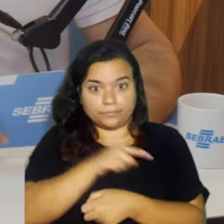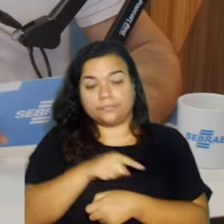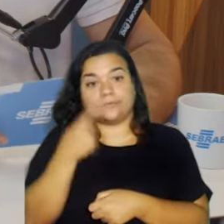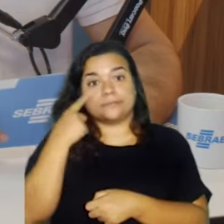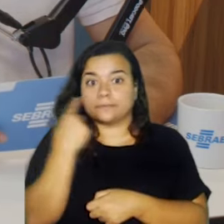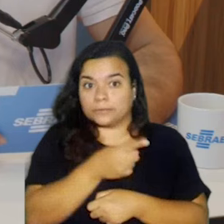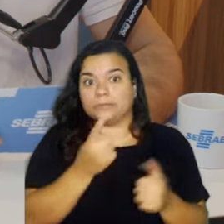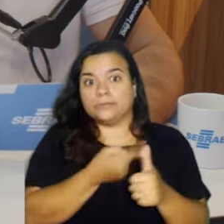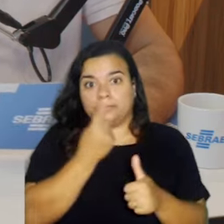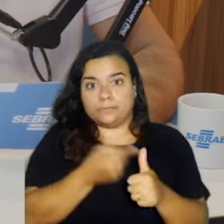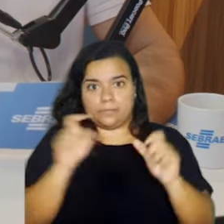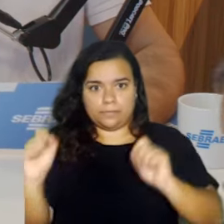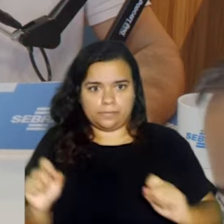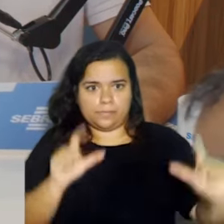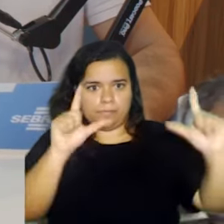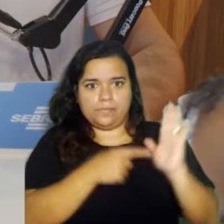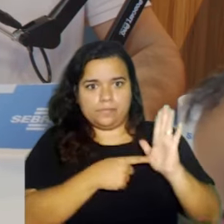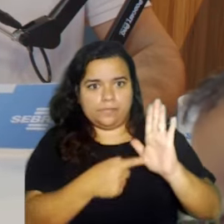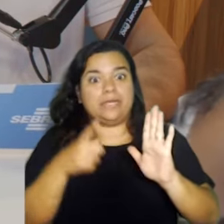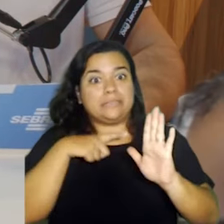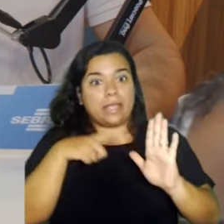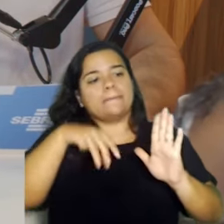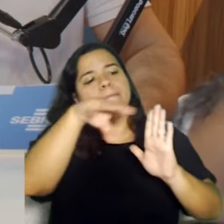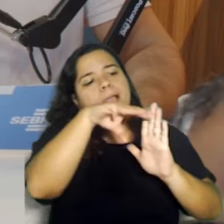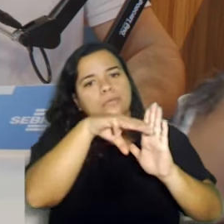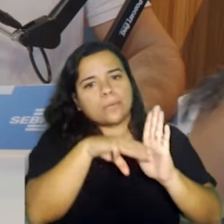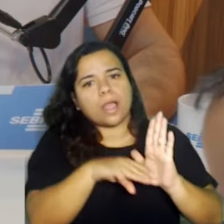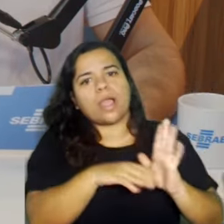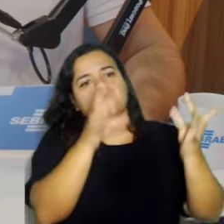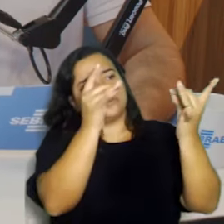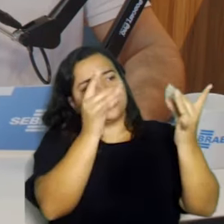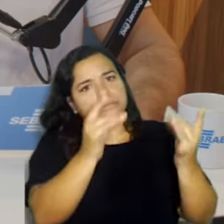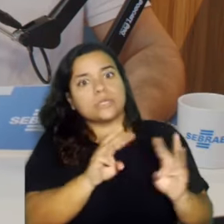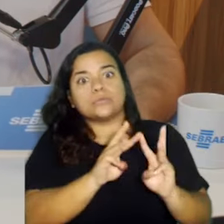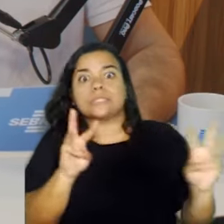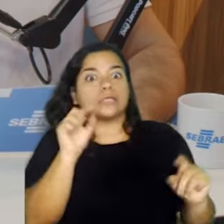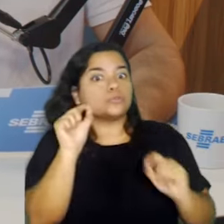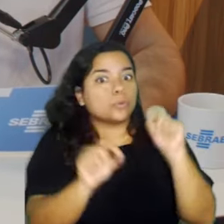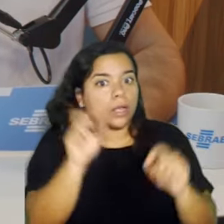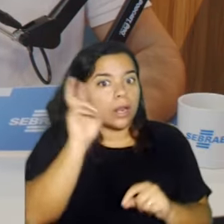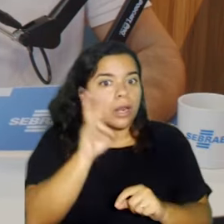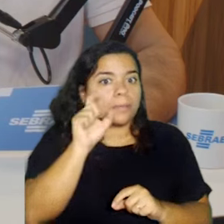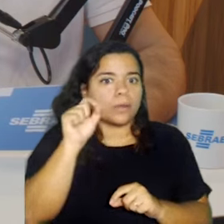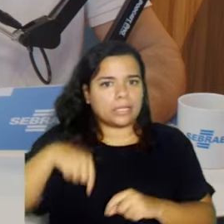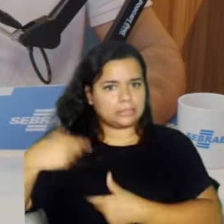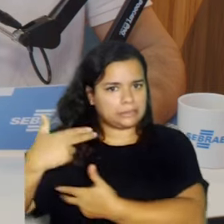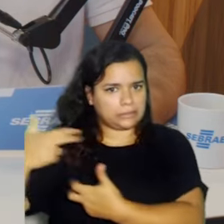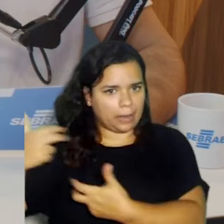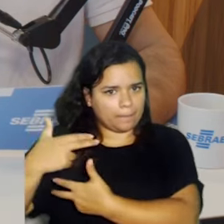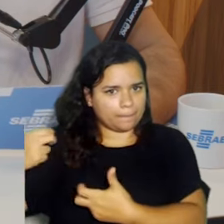então vocês viram que naquela primeira página tem todo um manual uma descrição do que é o site Lembrando que gente o